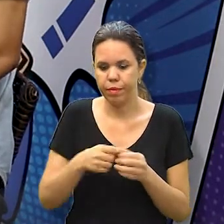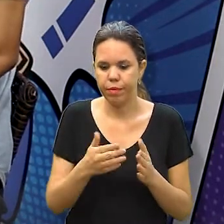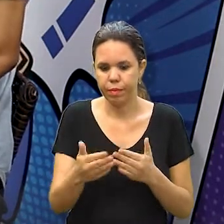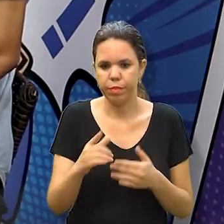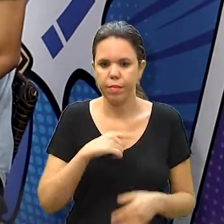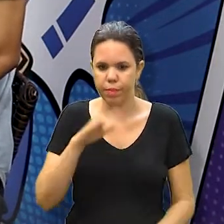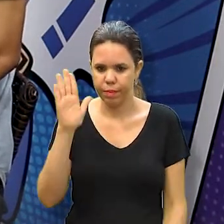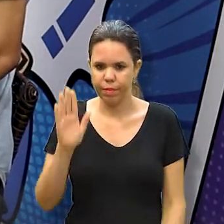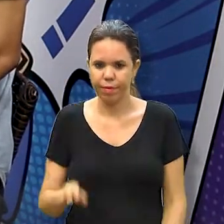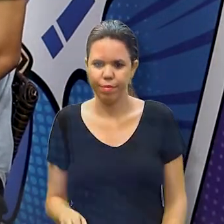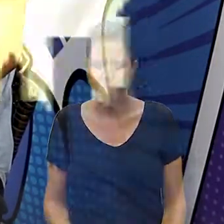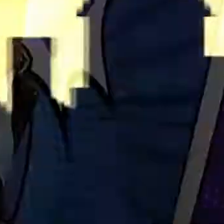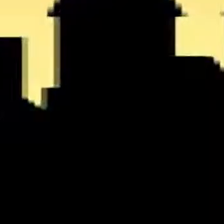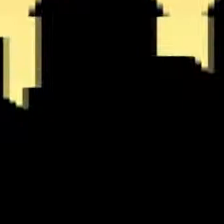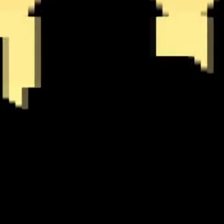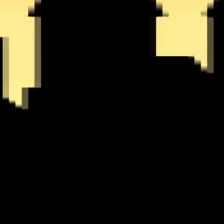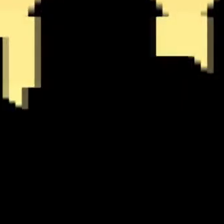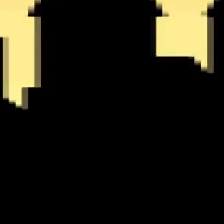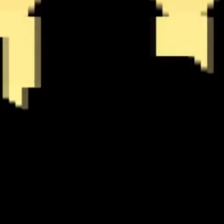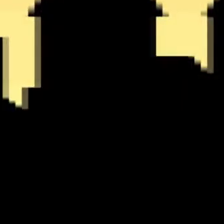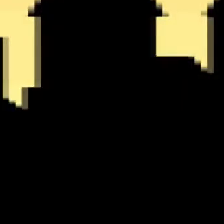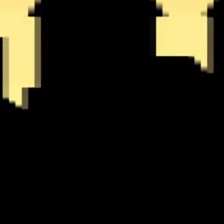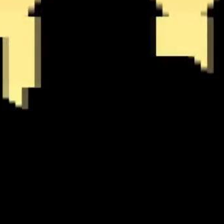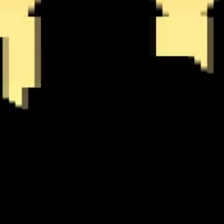próximo bloco tem muito mais.